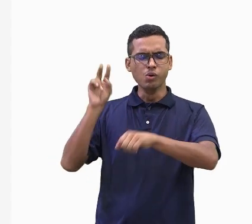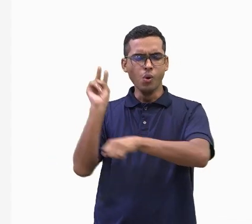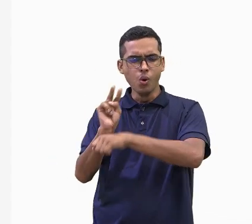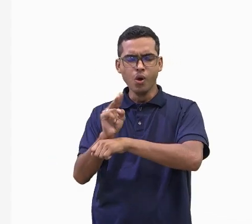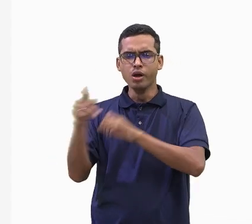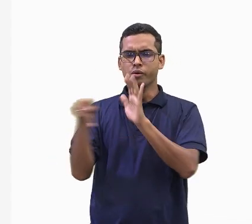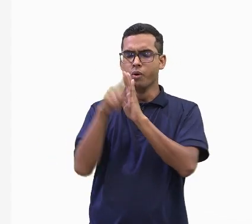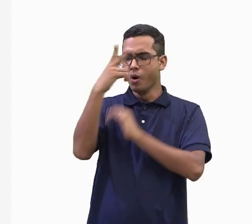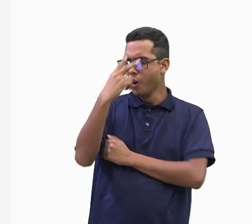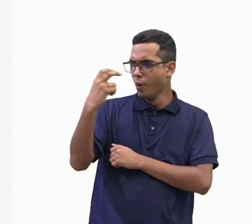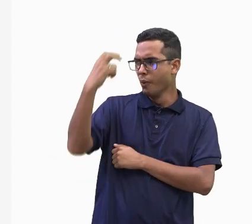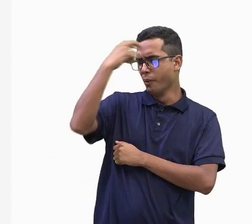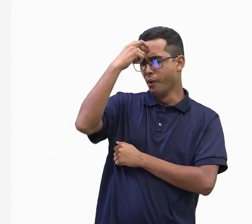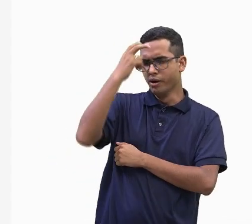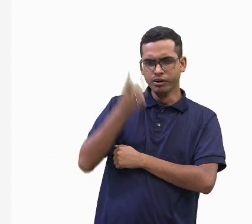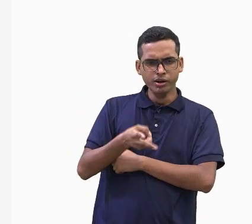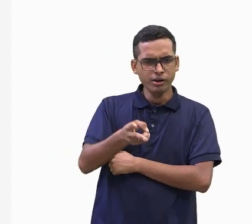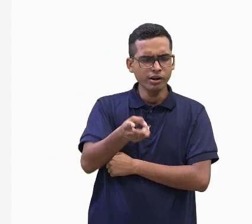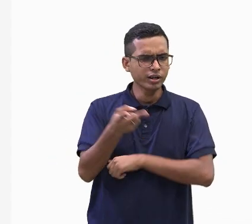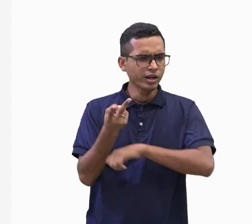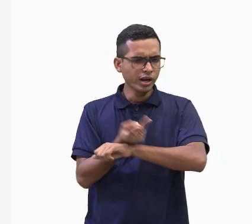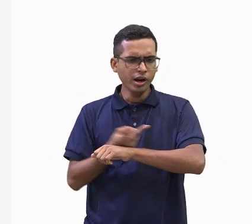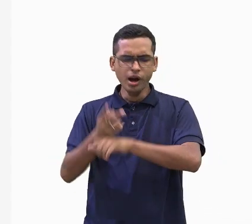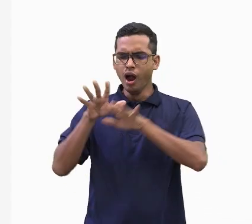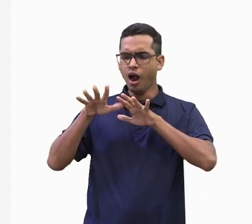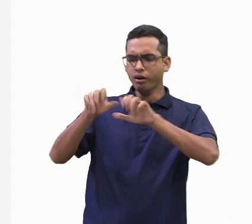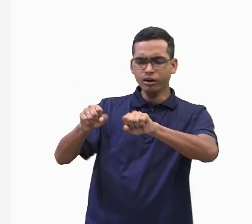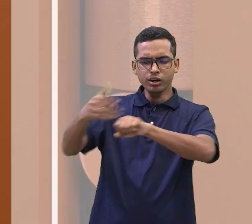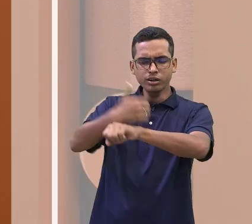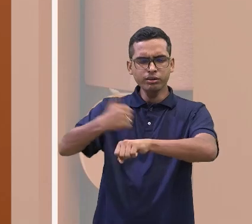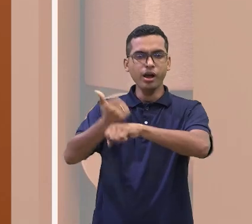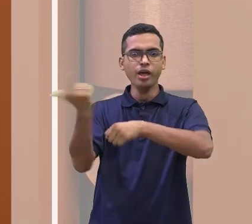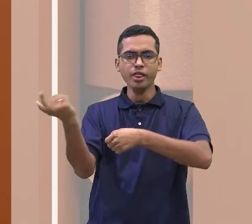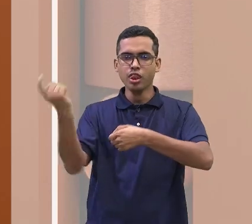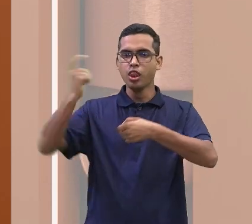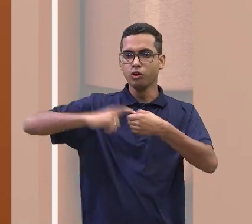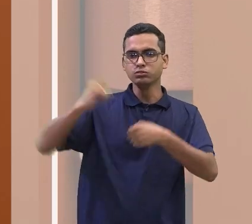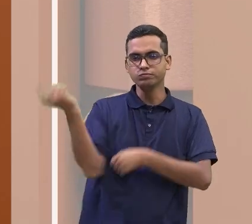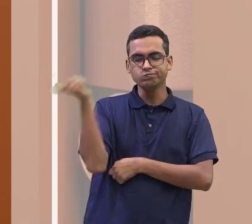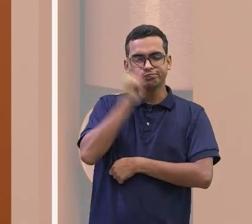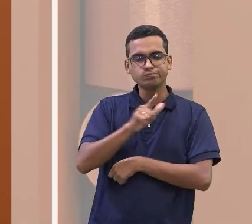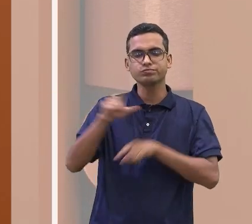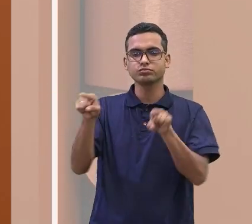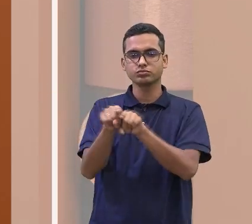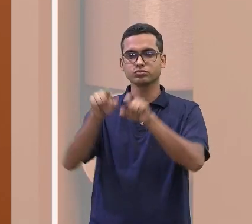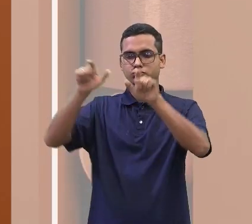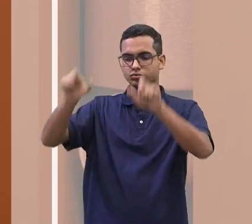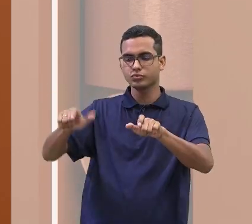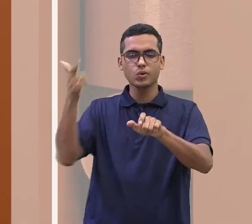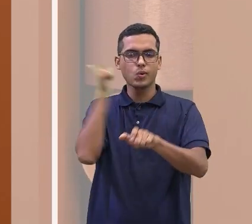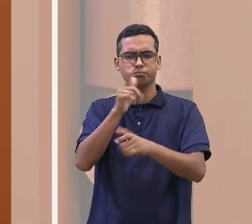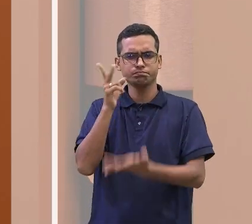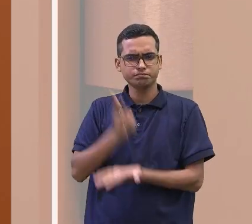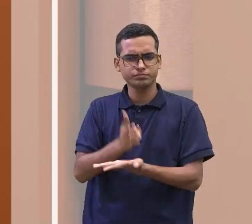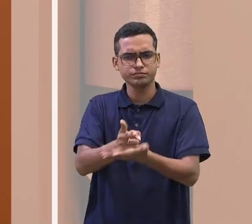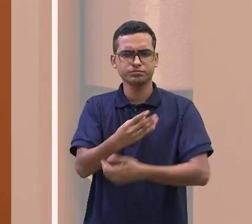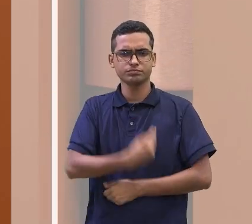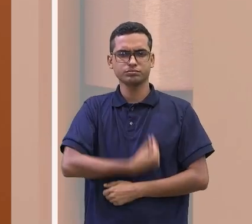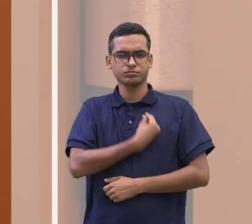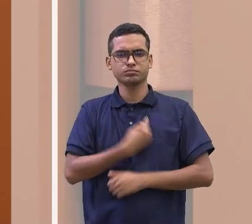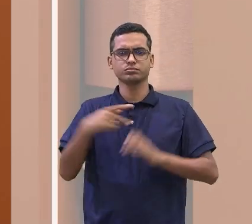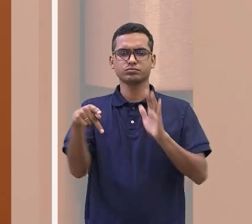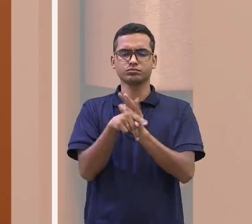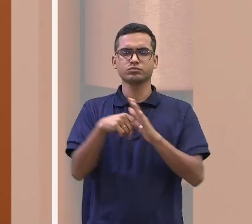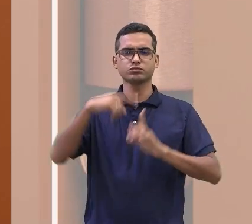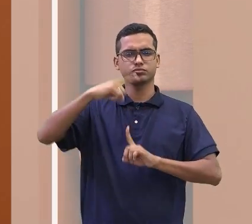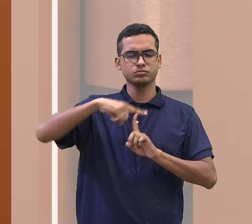ali buscando retomar as suas terras ancestrais para que eles possam continuar com o seu modo